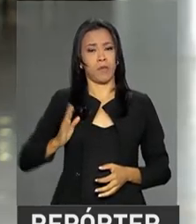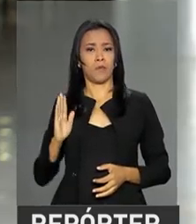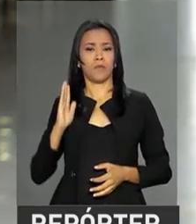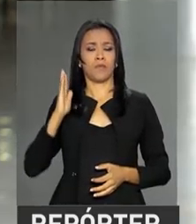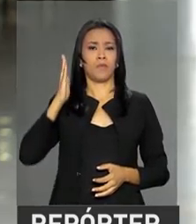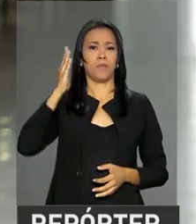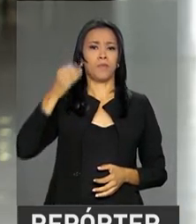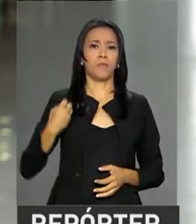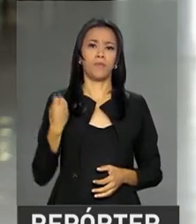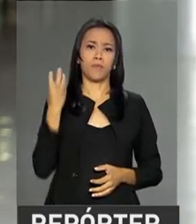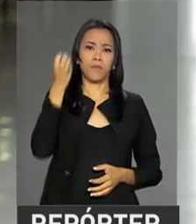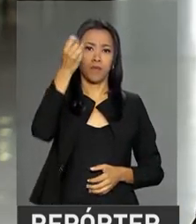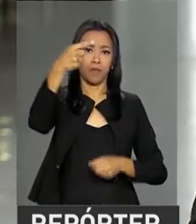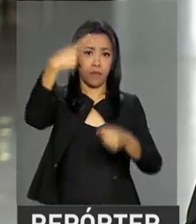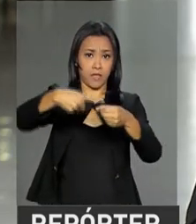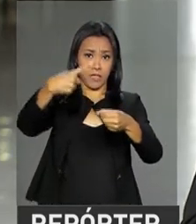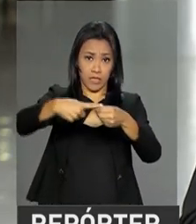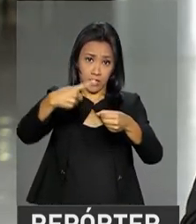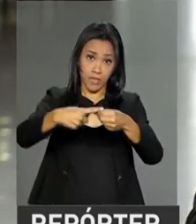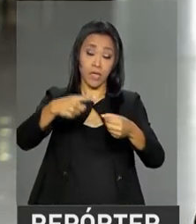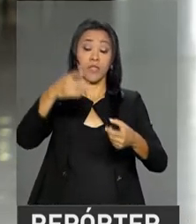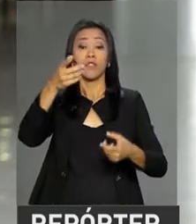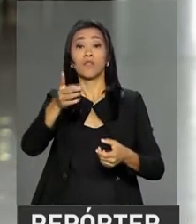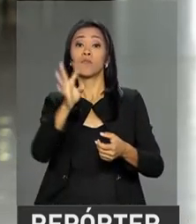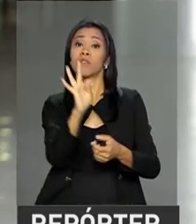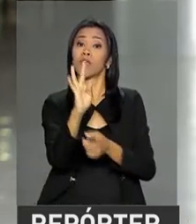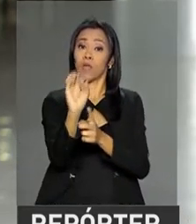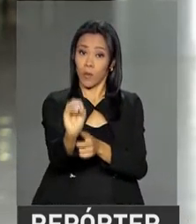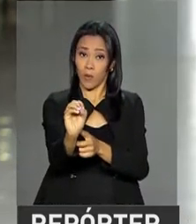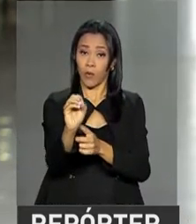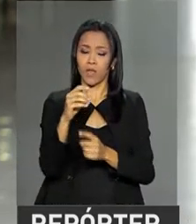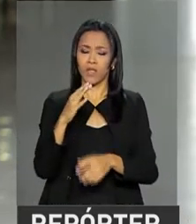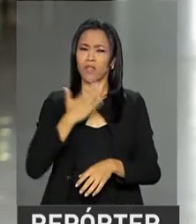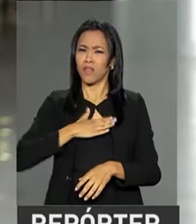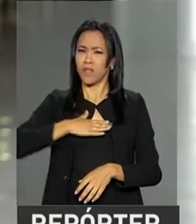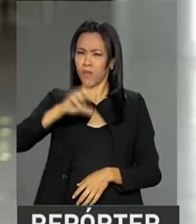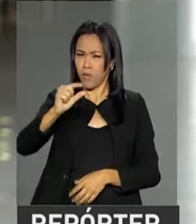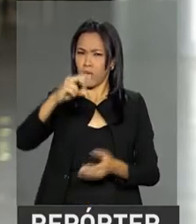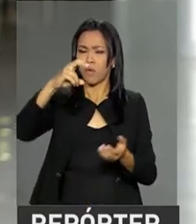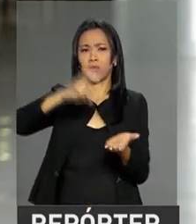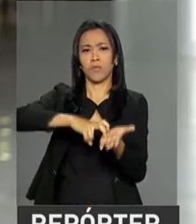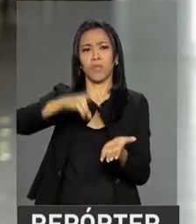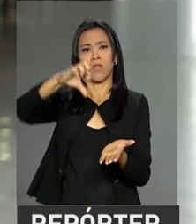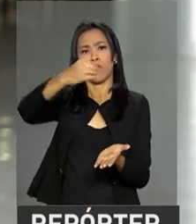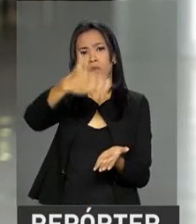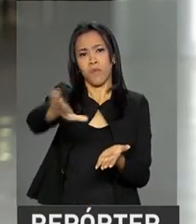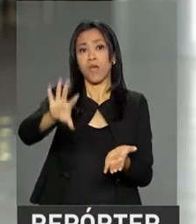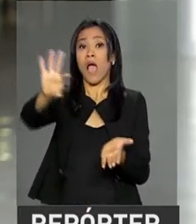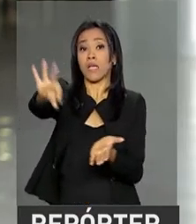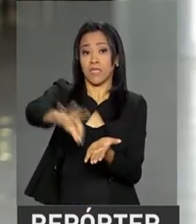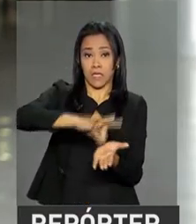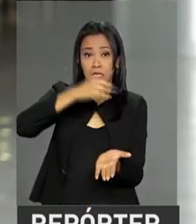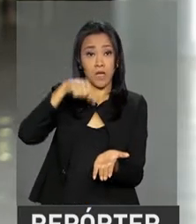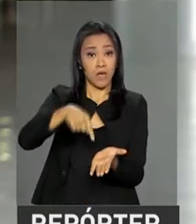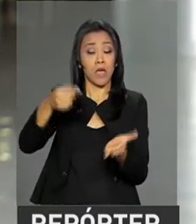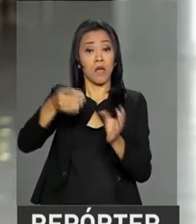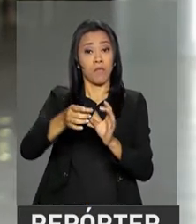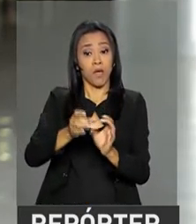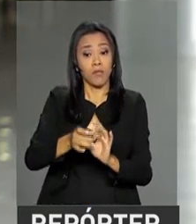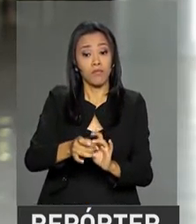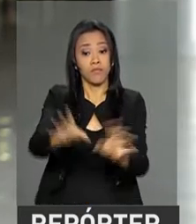no tocantins onde vai assinar daqui a pouco a partir das 9 da manhã em uma ordem de serviço para a construção de uma